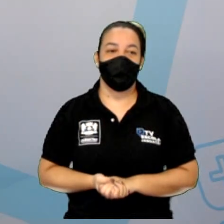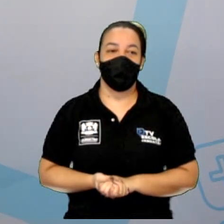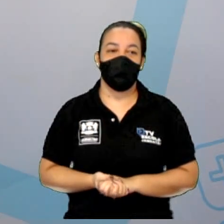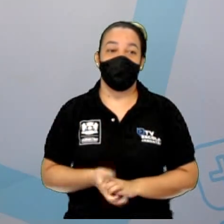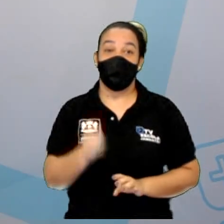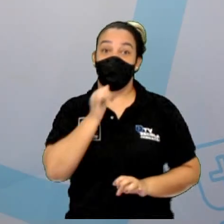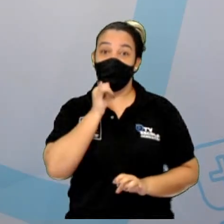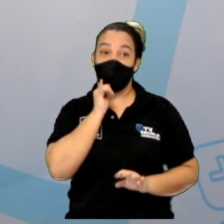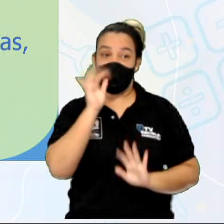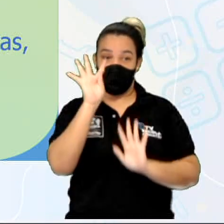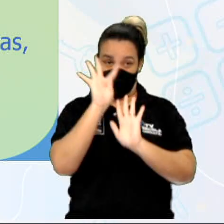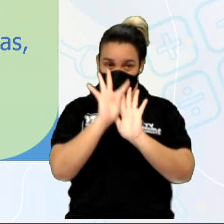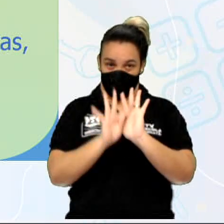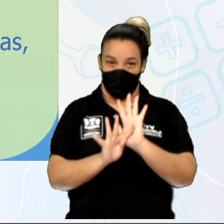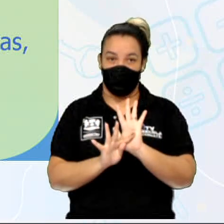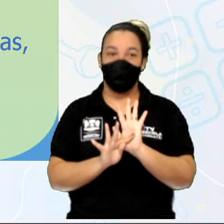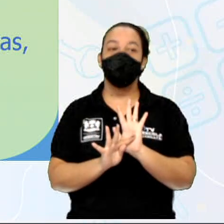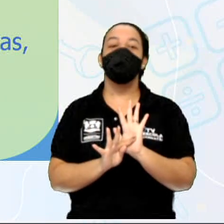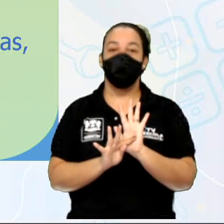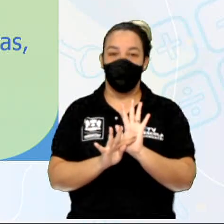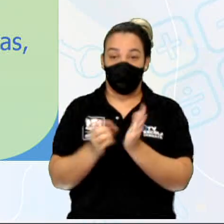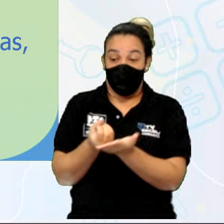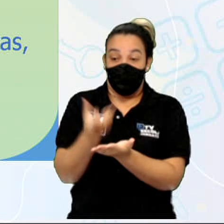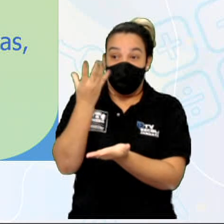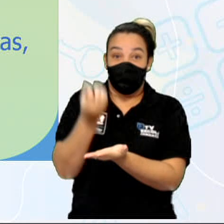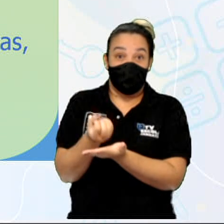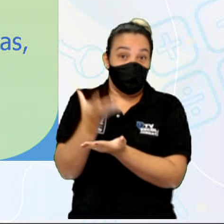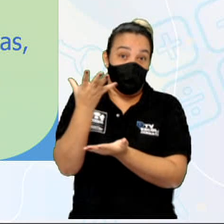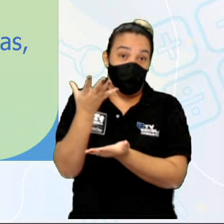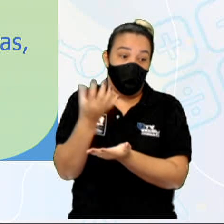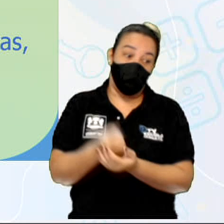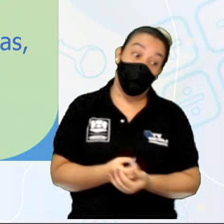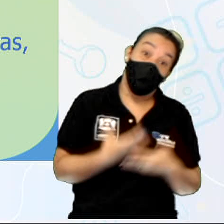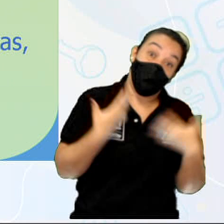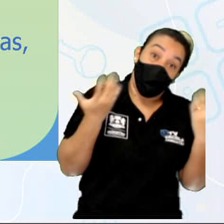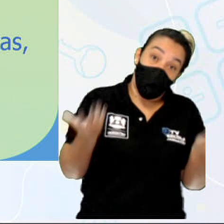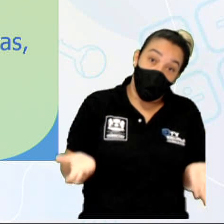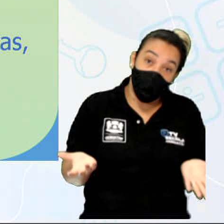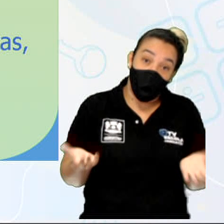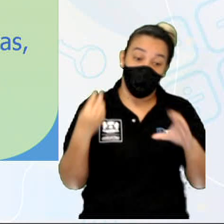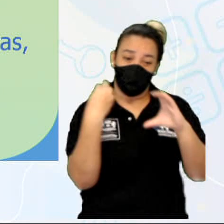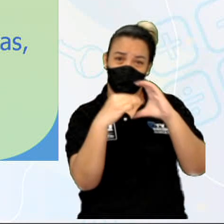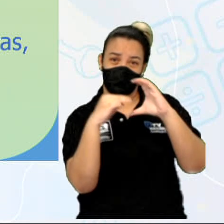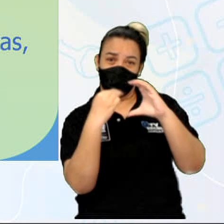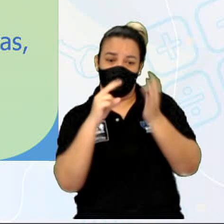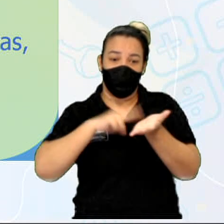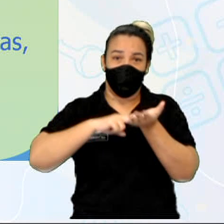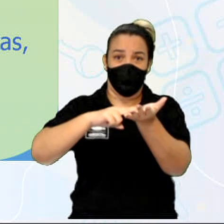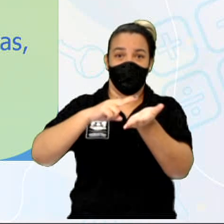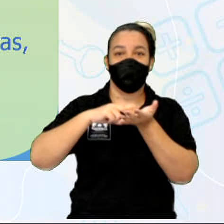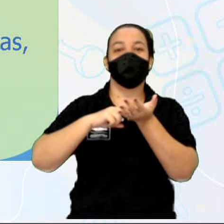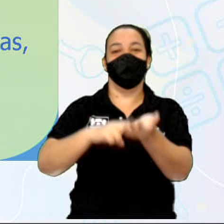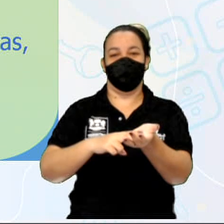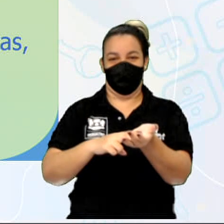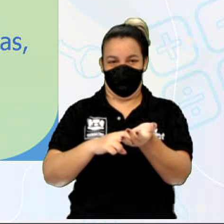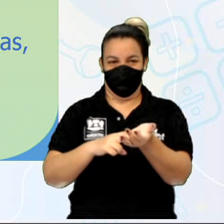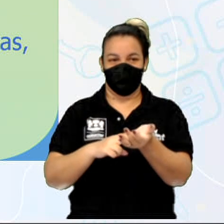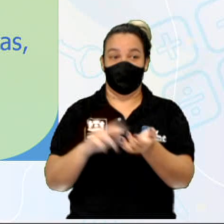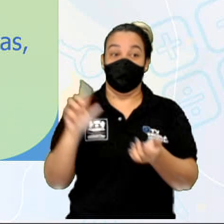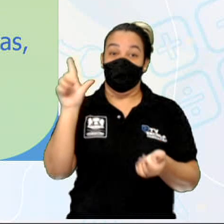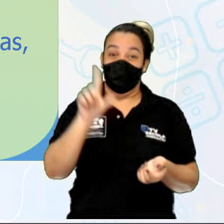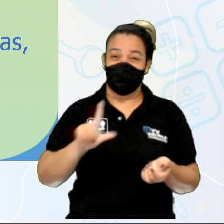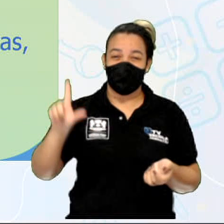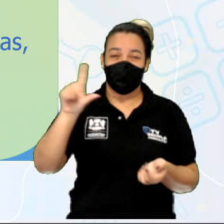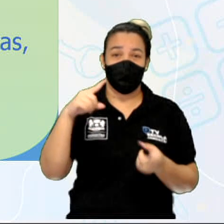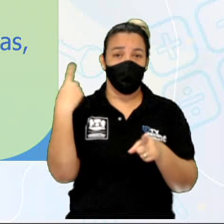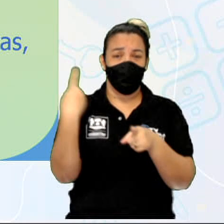Exemplos de textos em prosa: ficção, não ficção, cartas, e-mails, entre outros. Literária, porque